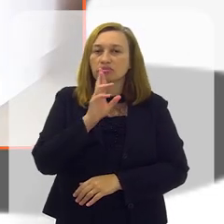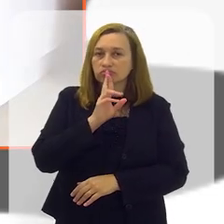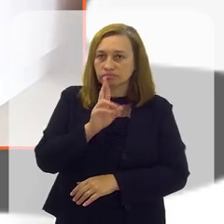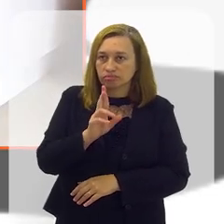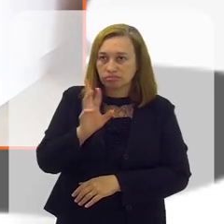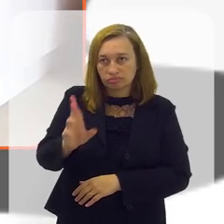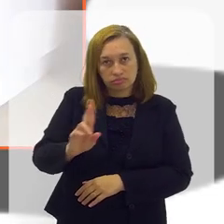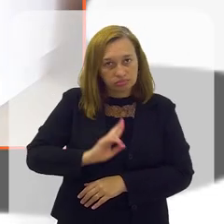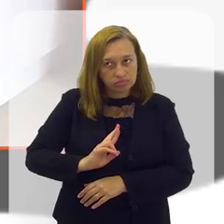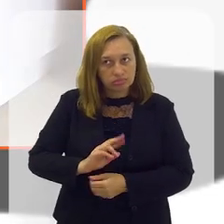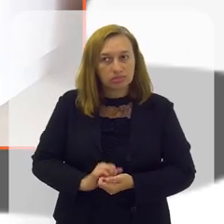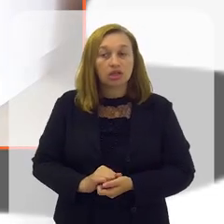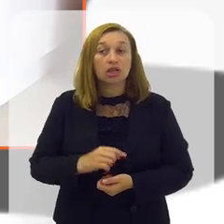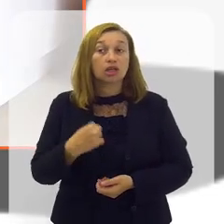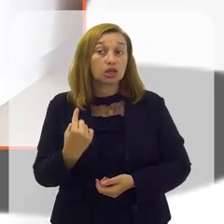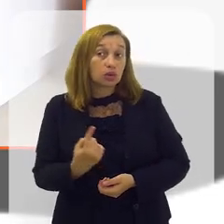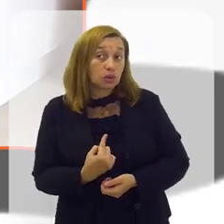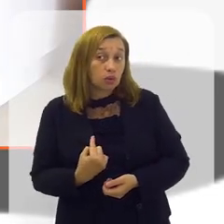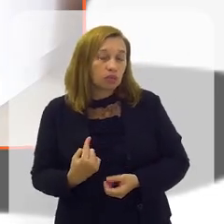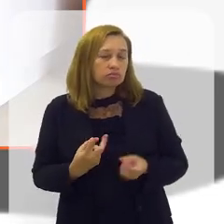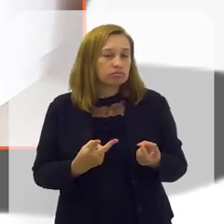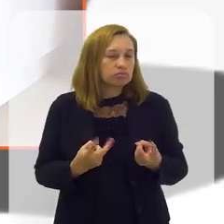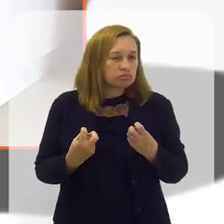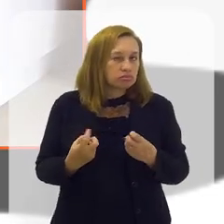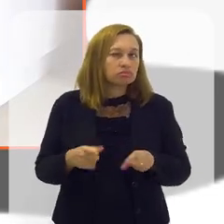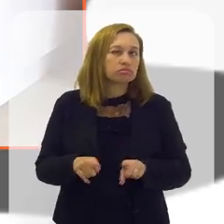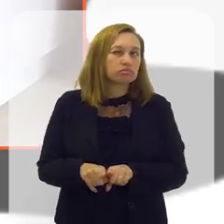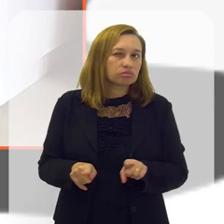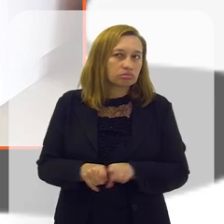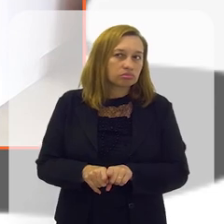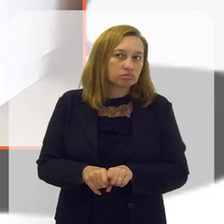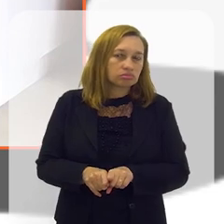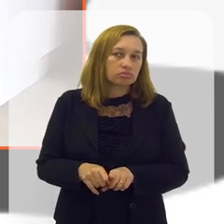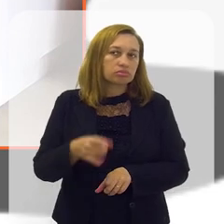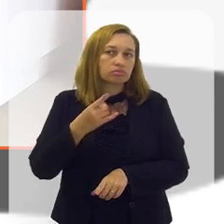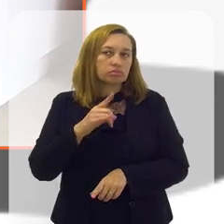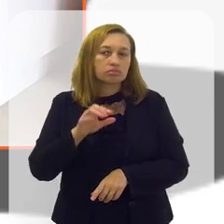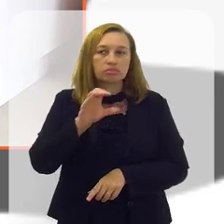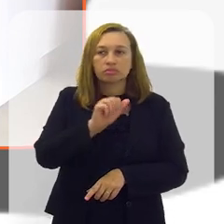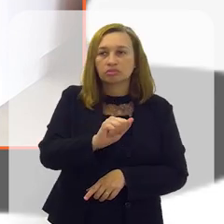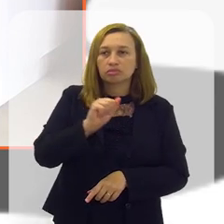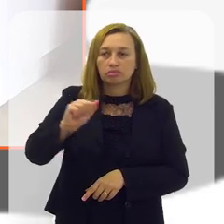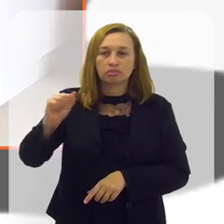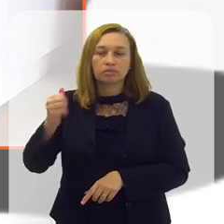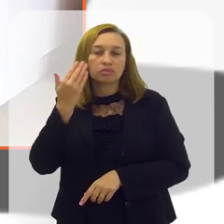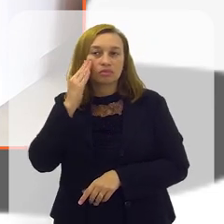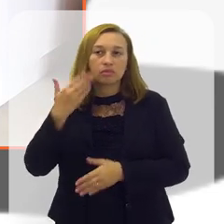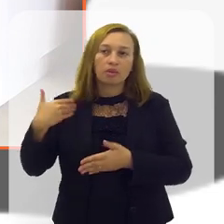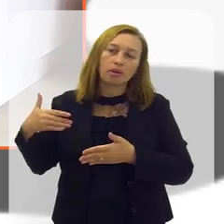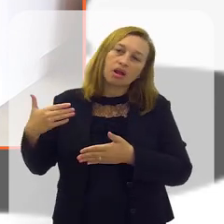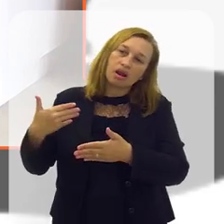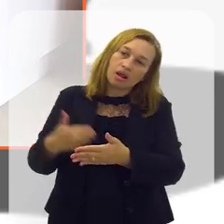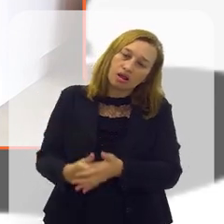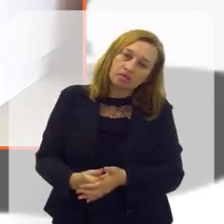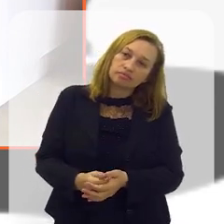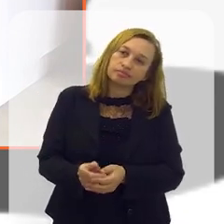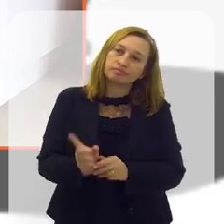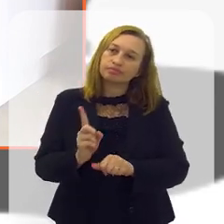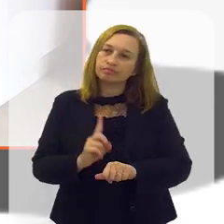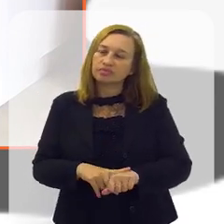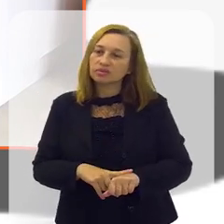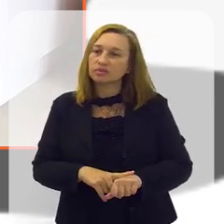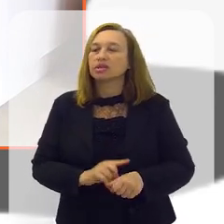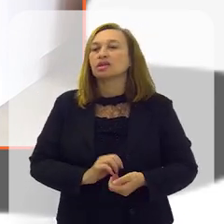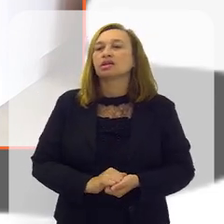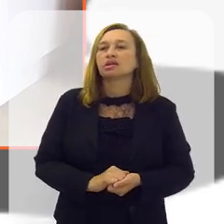somente você pode responder. E que a gente também percebe, né? E Alcoólicos Anônimos foi entendendo ao longo do